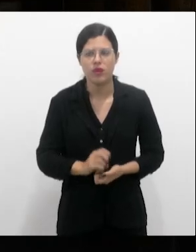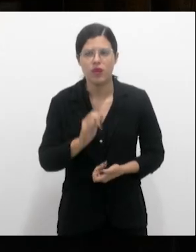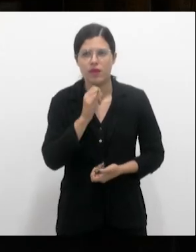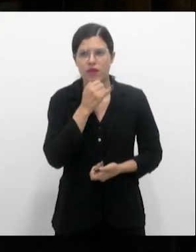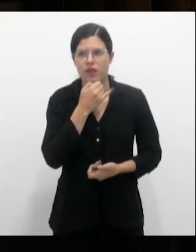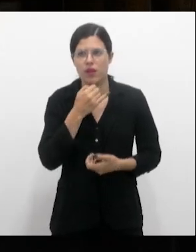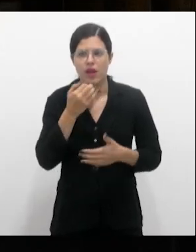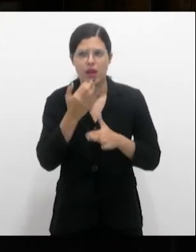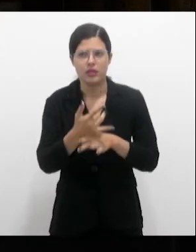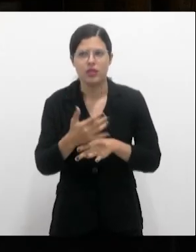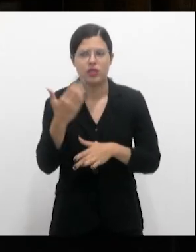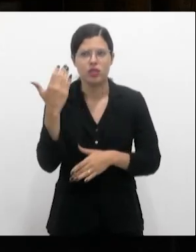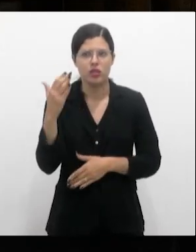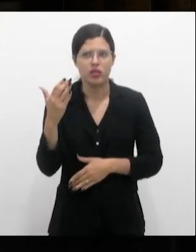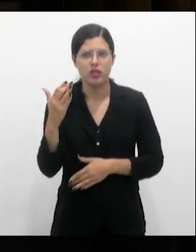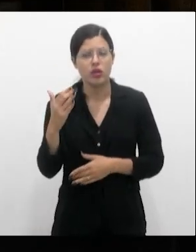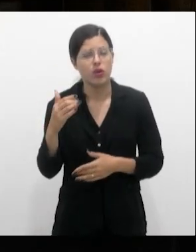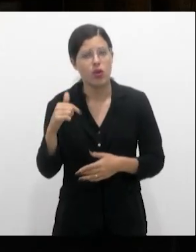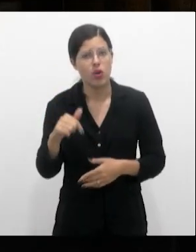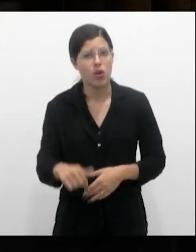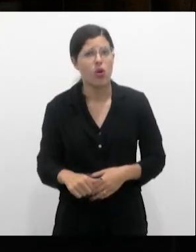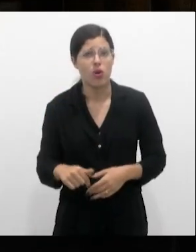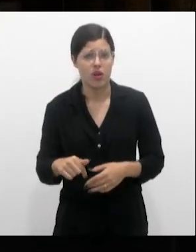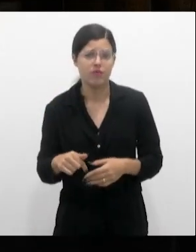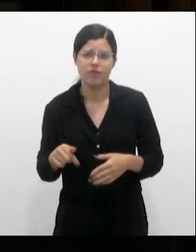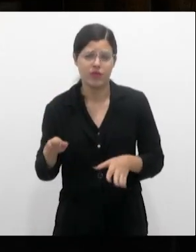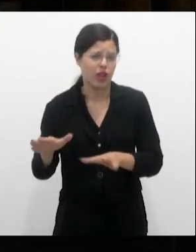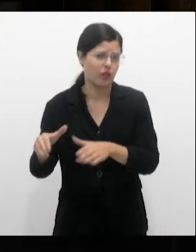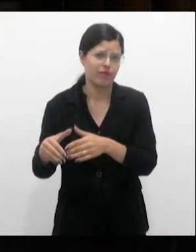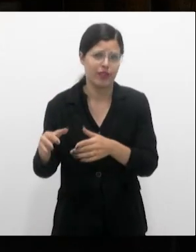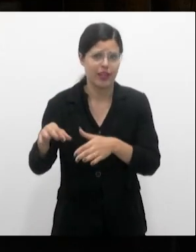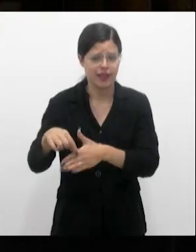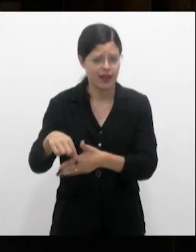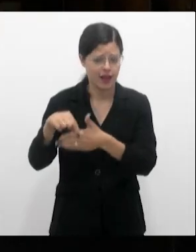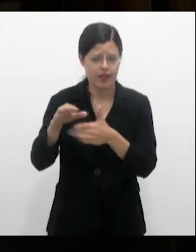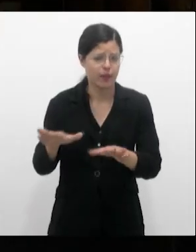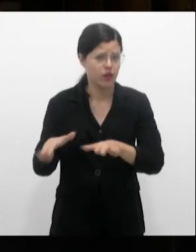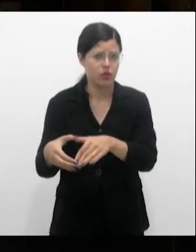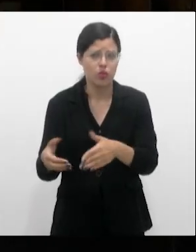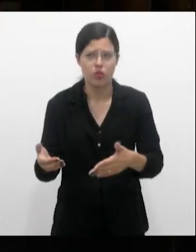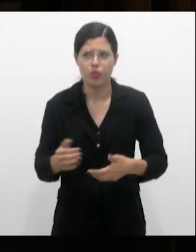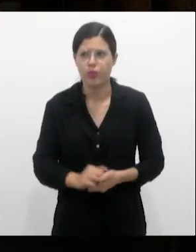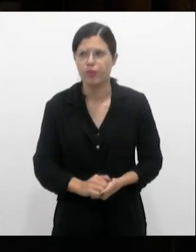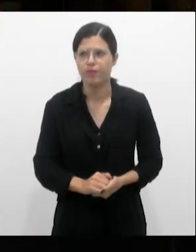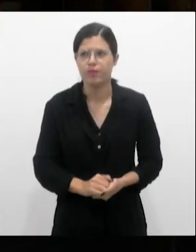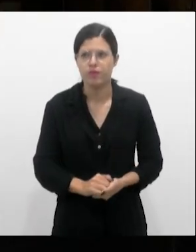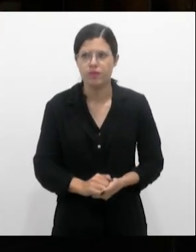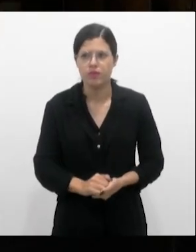Infelizmente, a cidade de Niterói está entregue a essa cambada.